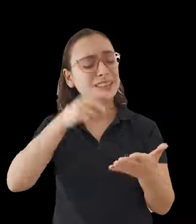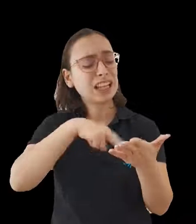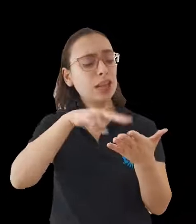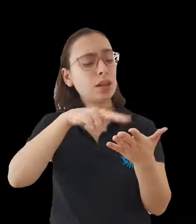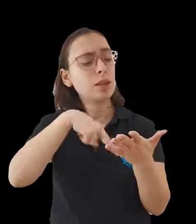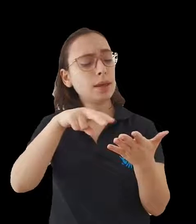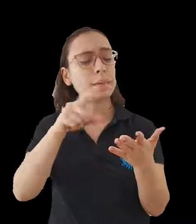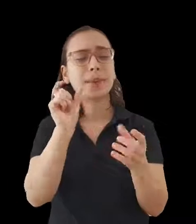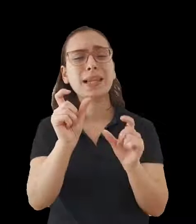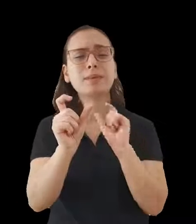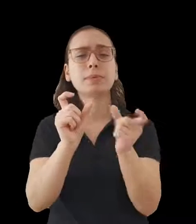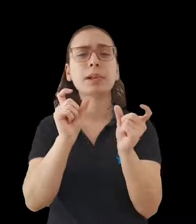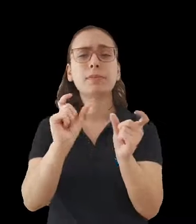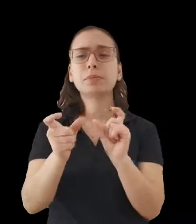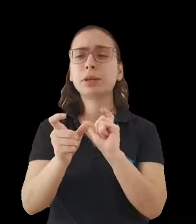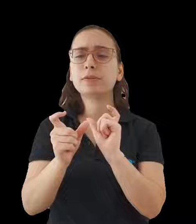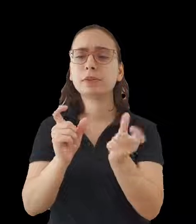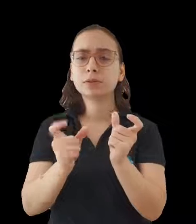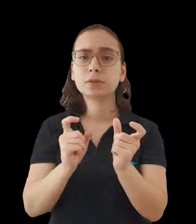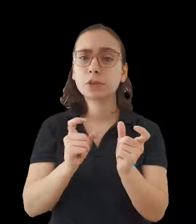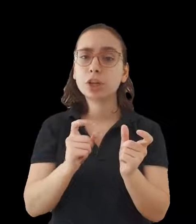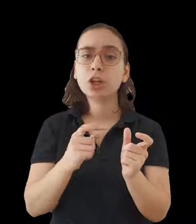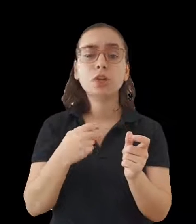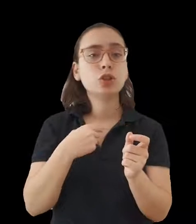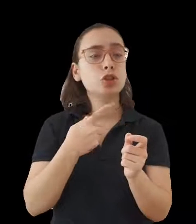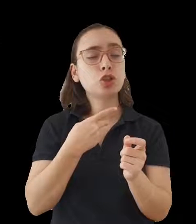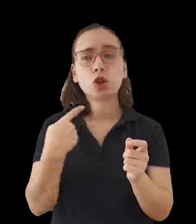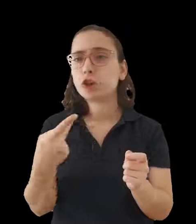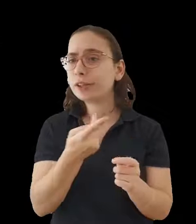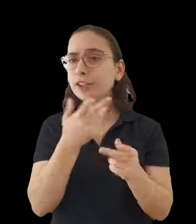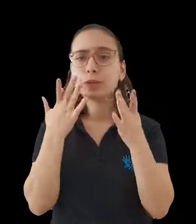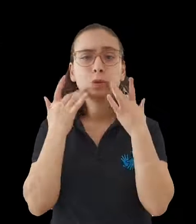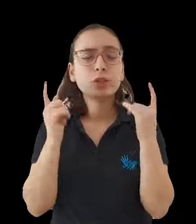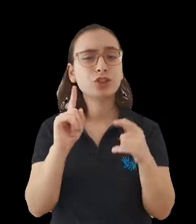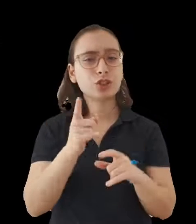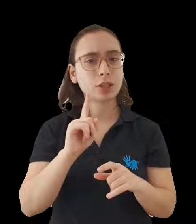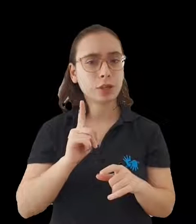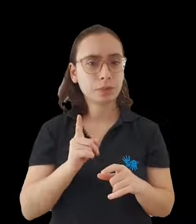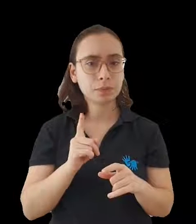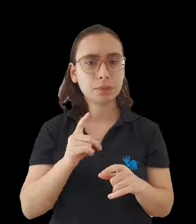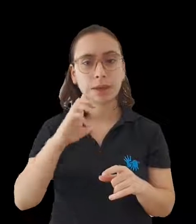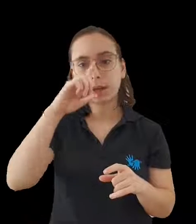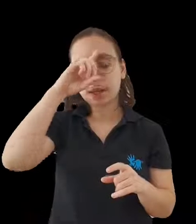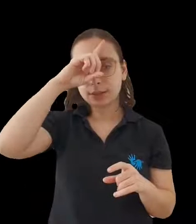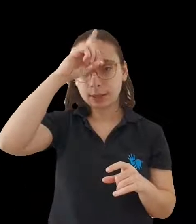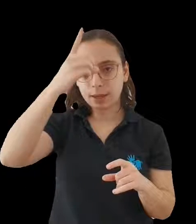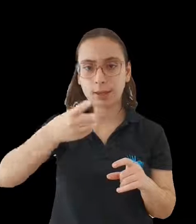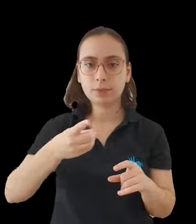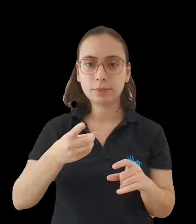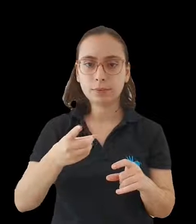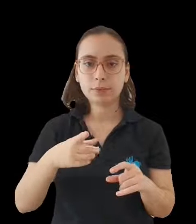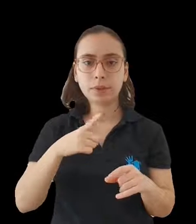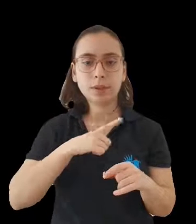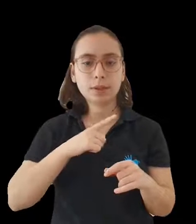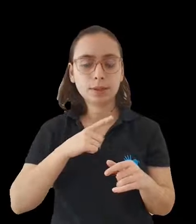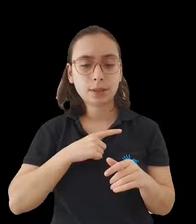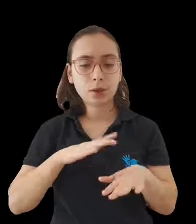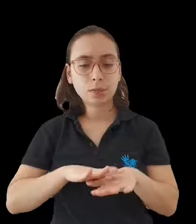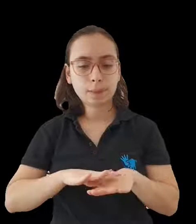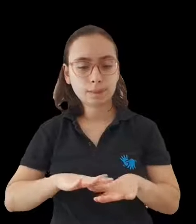por palavra. Nós não somos atores, né? Então a ideia é ter uma base da